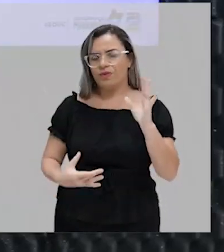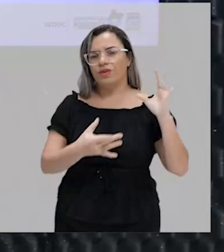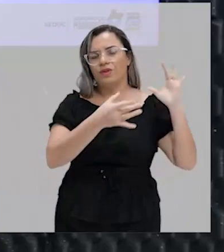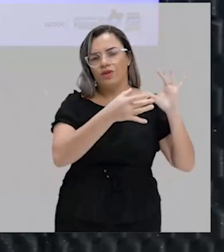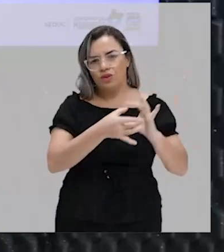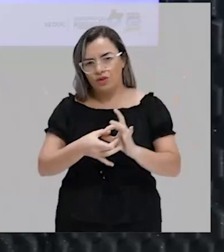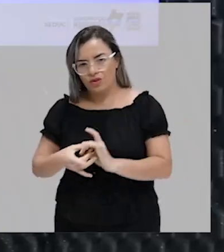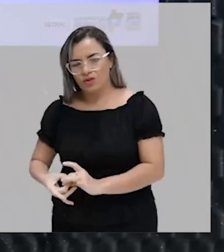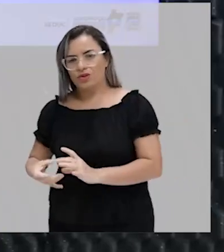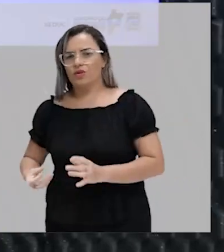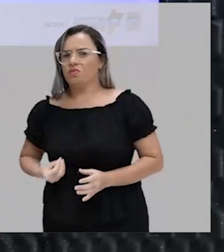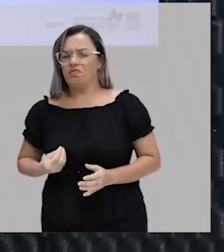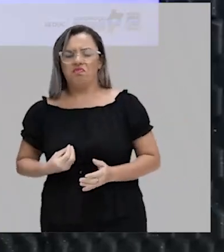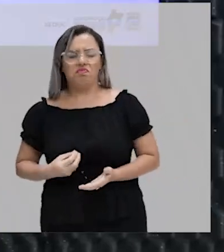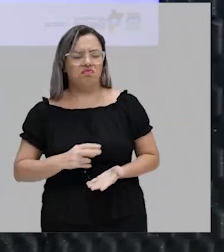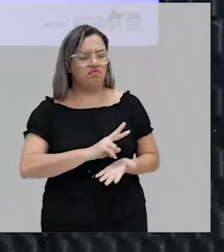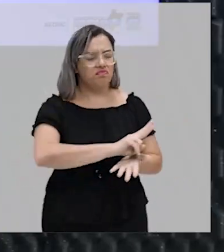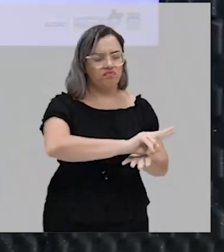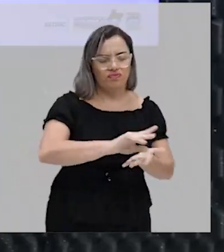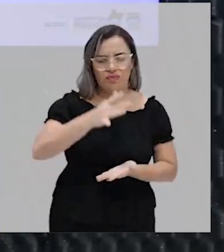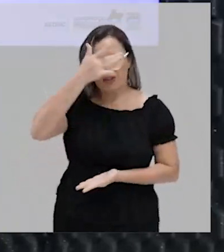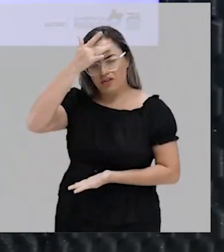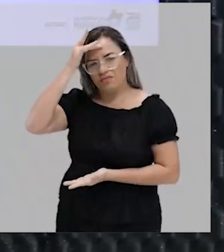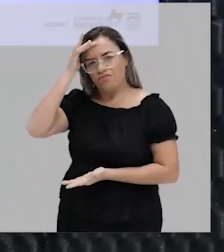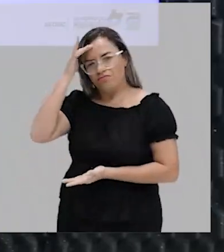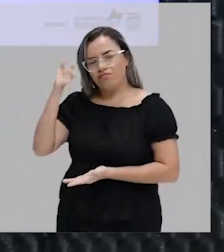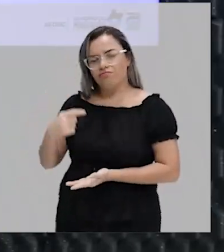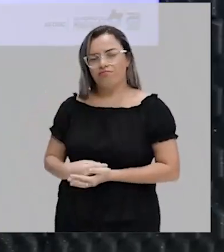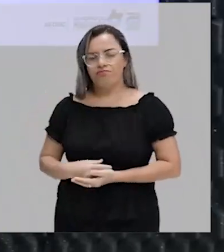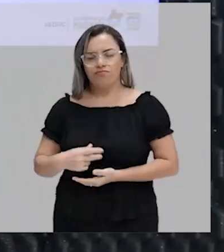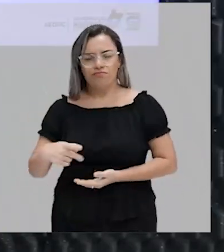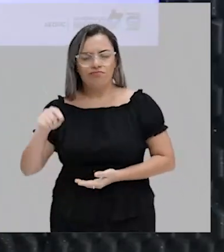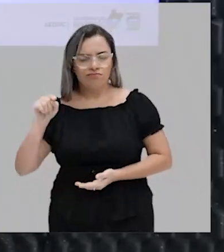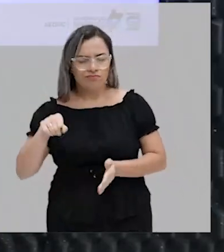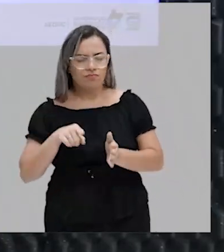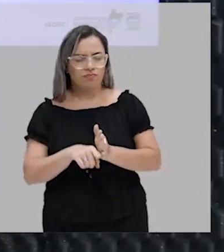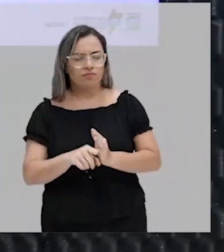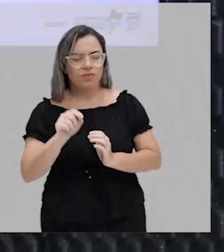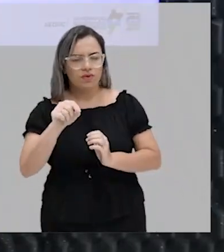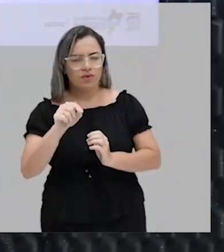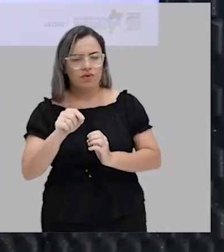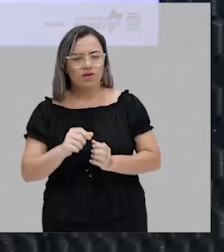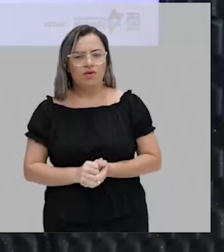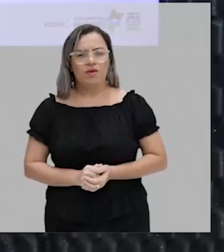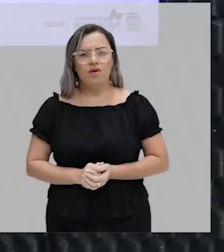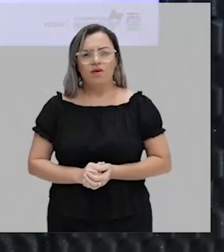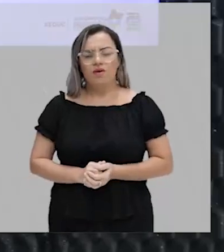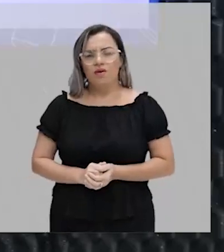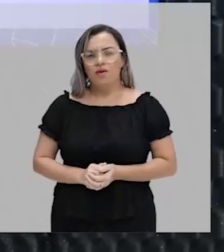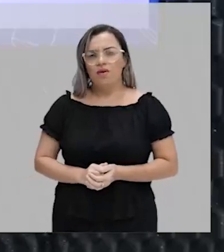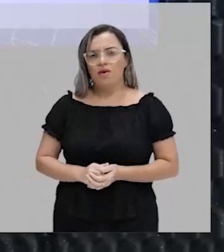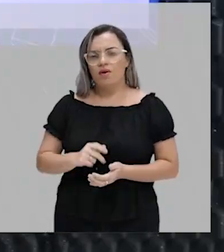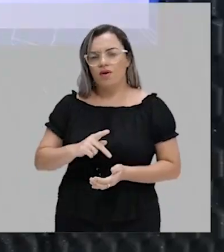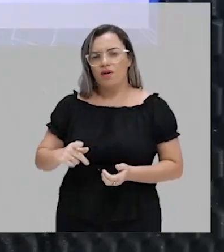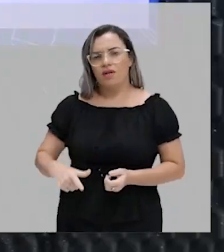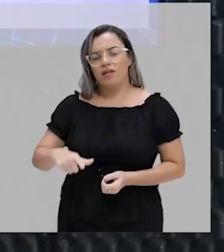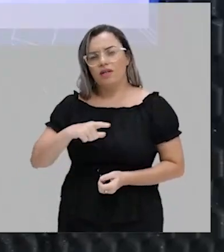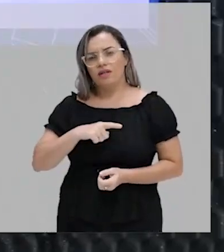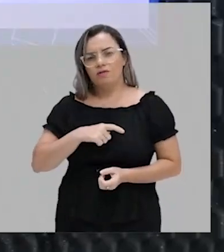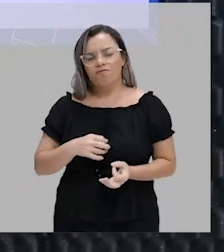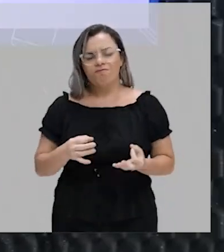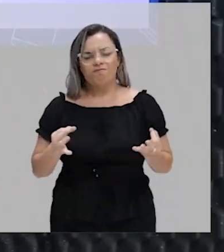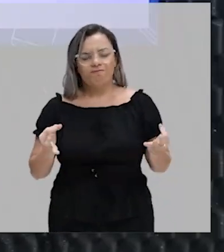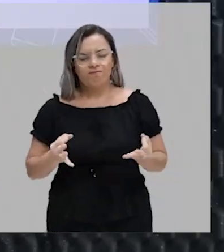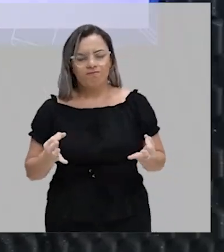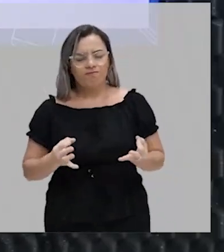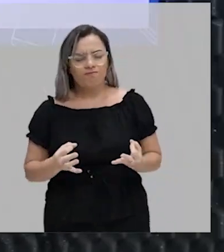a realidade de muitas pessoas, tá? Então, eu tenho certeza que tu assistindo a sala, tu vai começar também a te questionar sobre muitas coisas. Nós vamos falar hoje sobre